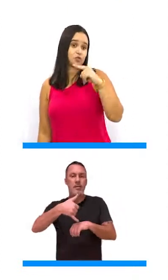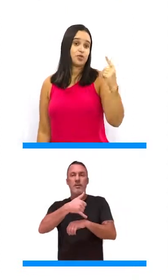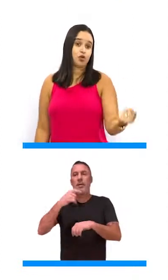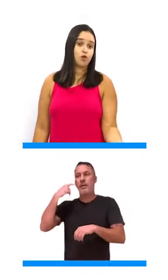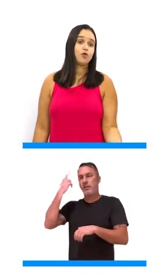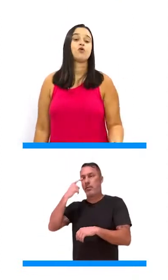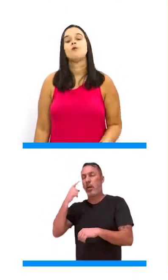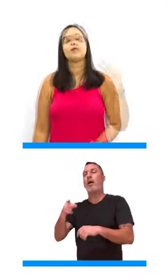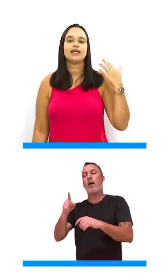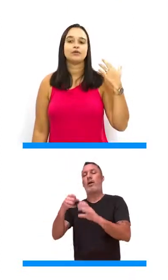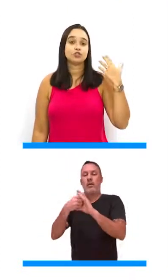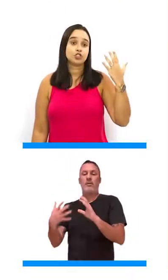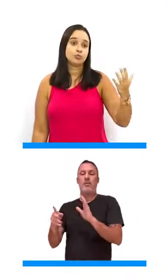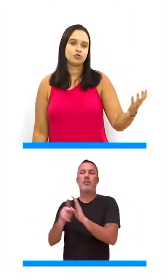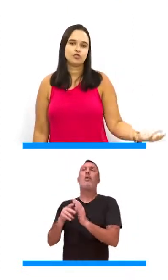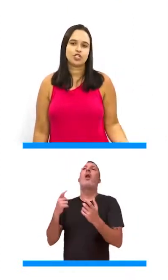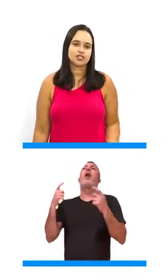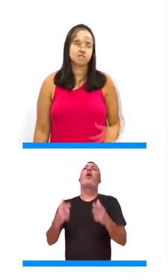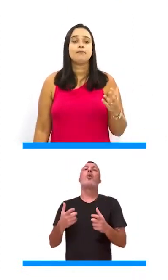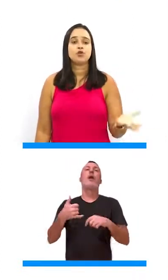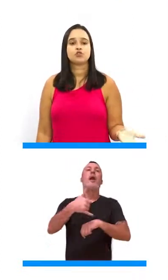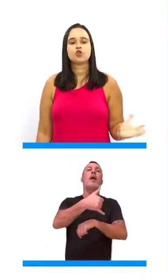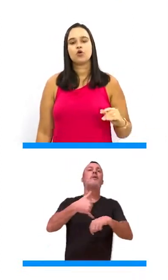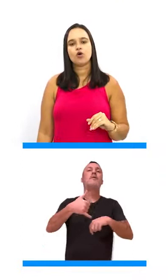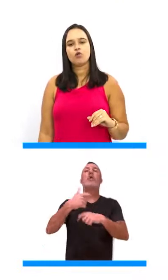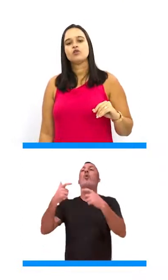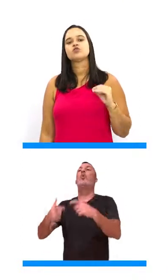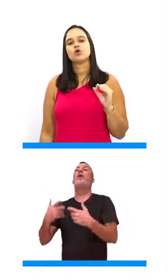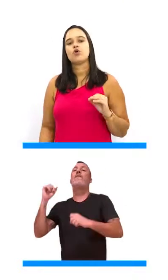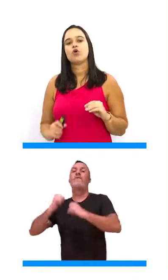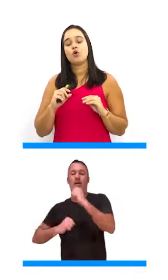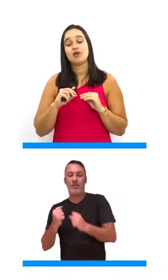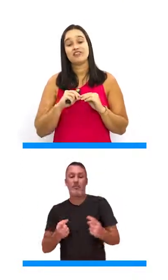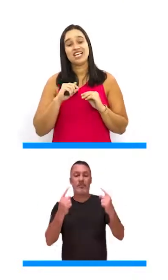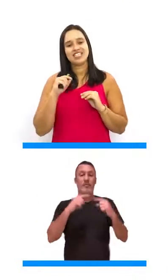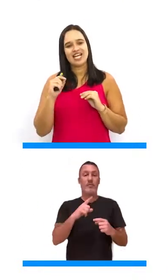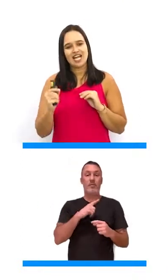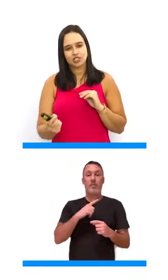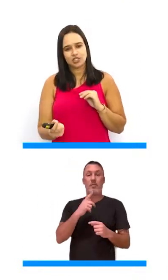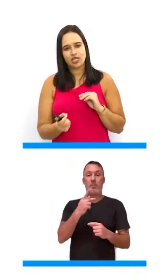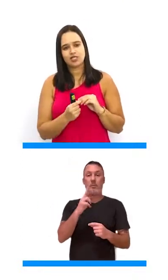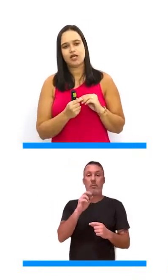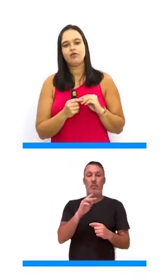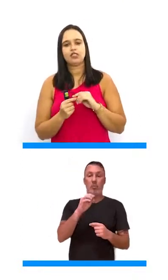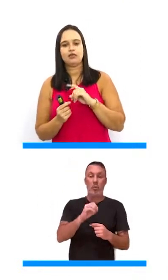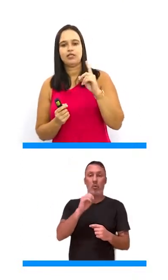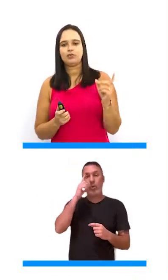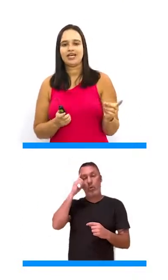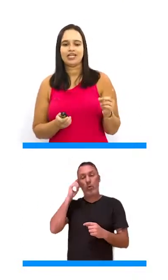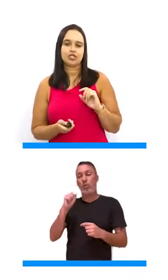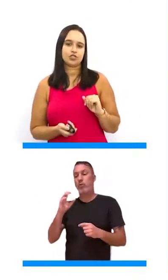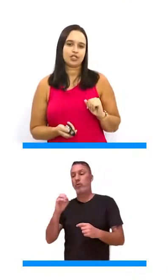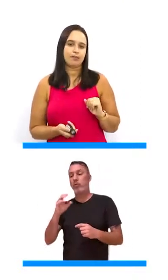caracterizo espanhol como um tipo de azeite. Pronto, socorro. Socorro como uma finalidade, né? Então, eu tenho aí